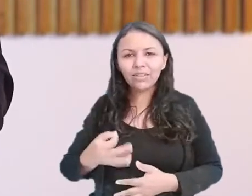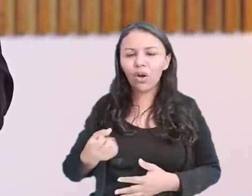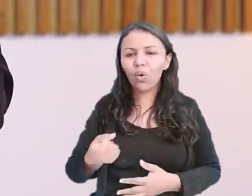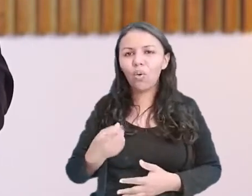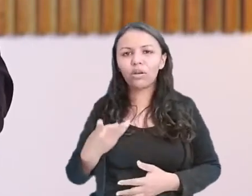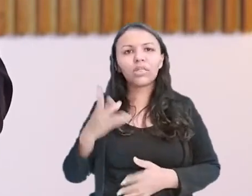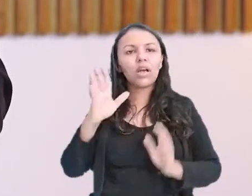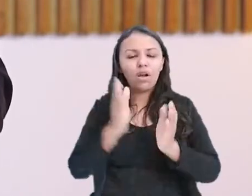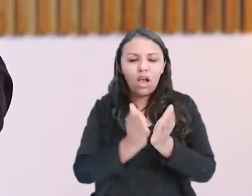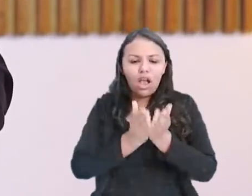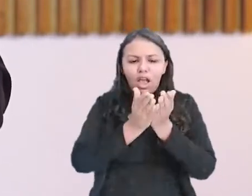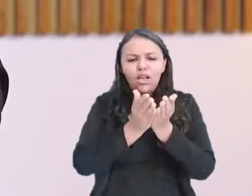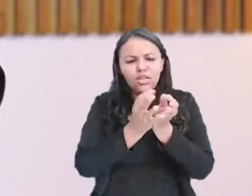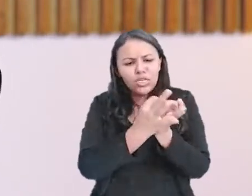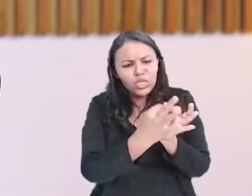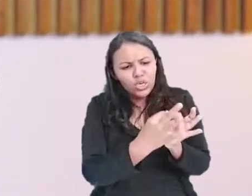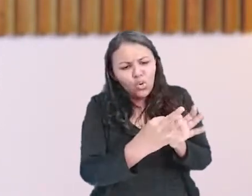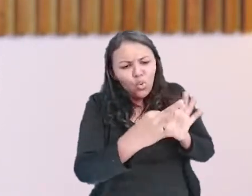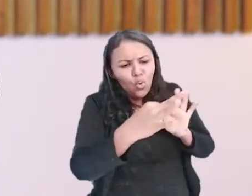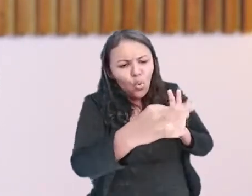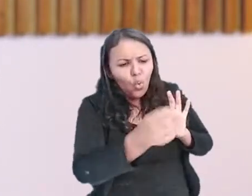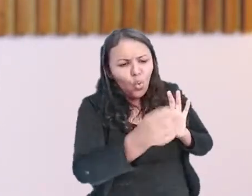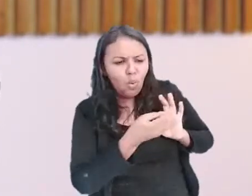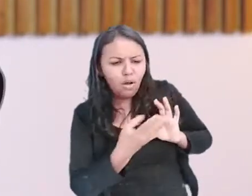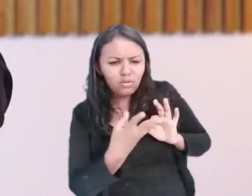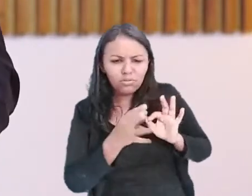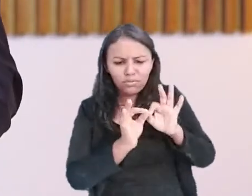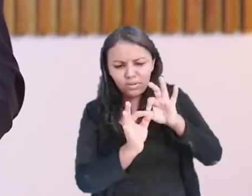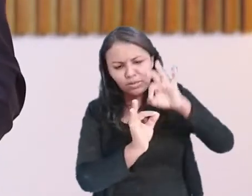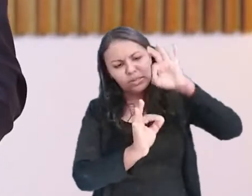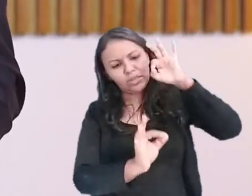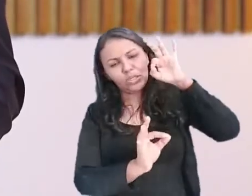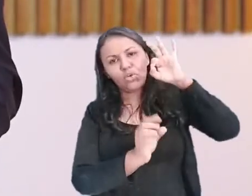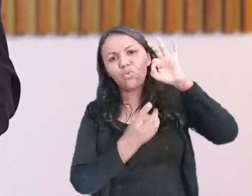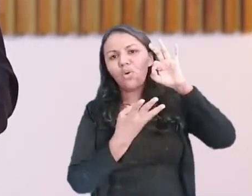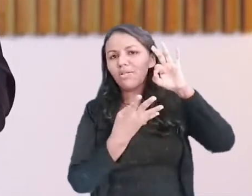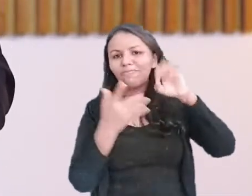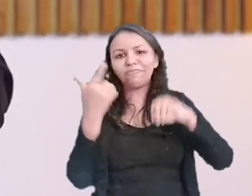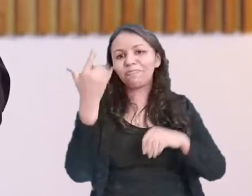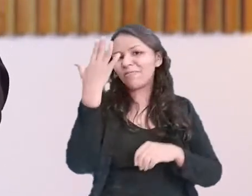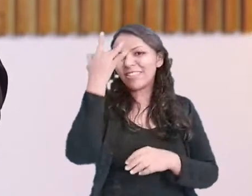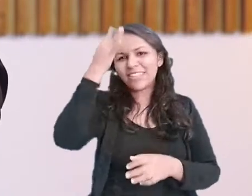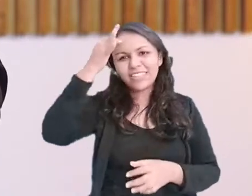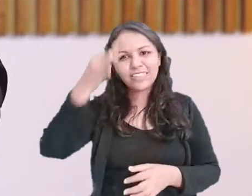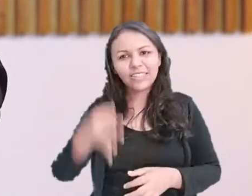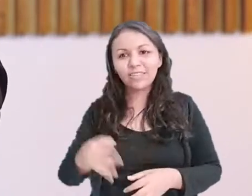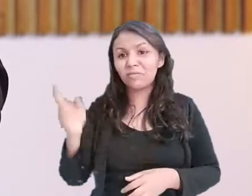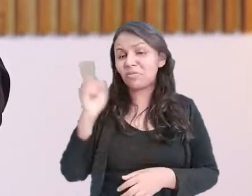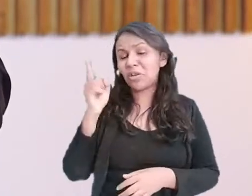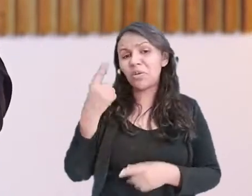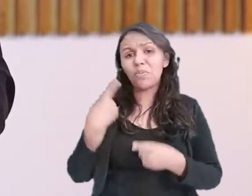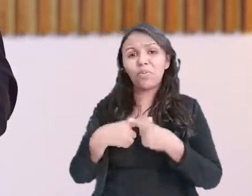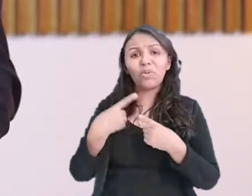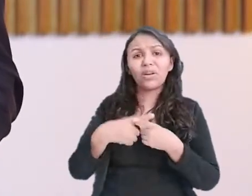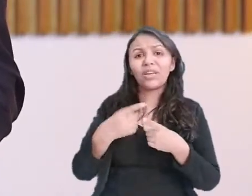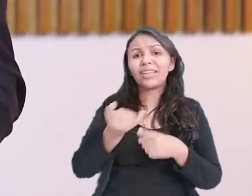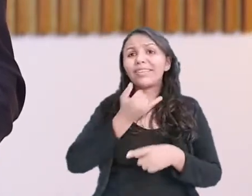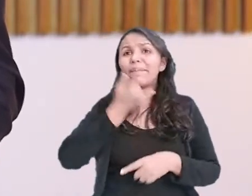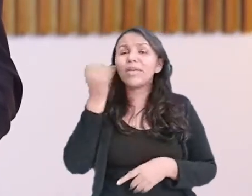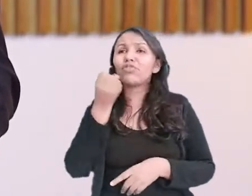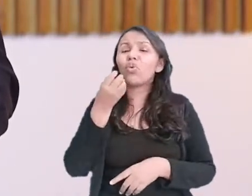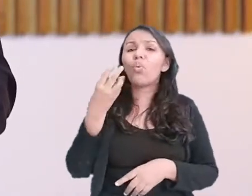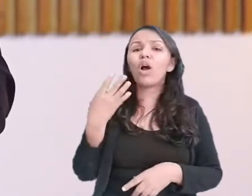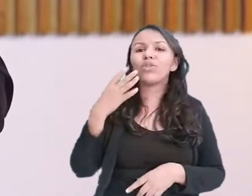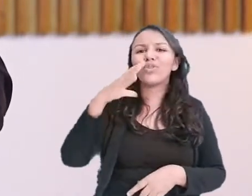tinha tanto de comprimento, tanto de largura, tanto de altura e tal. Por quê? Porque há divergências na questão dos côvados. Porém, nós